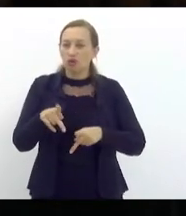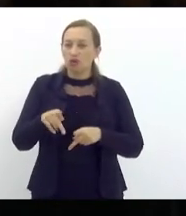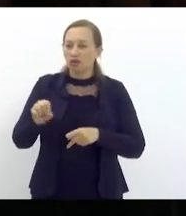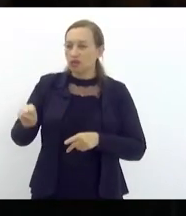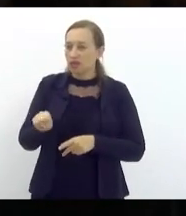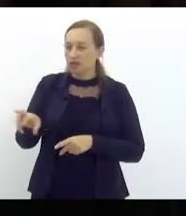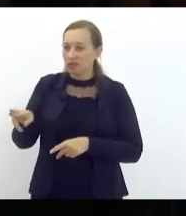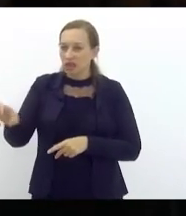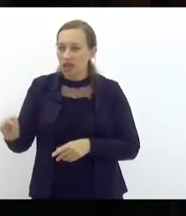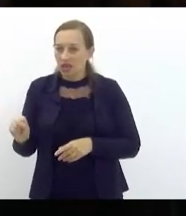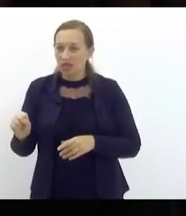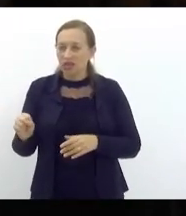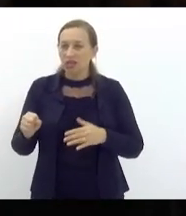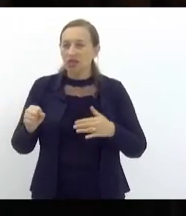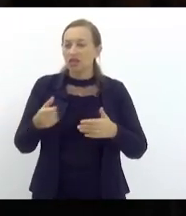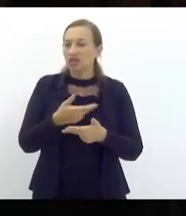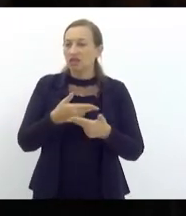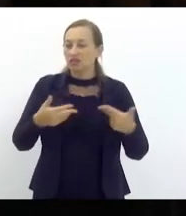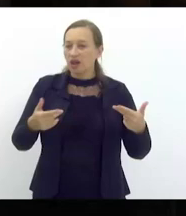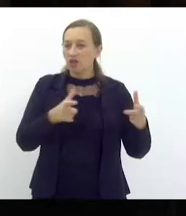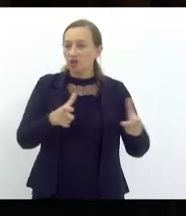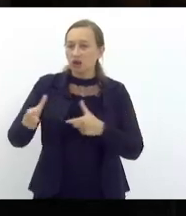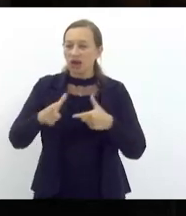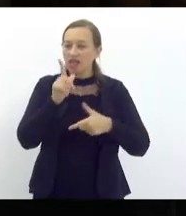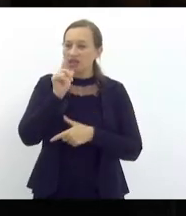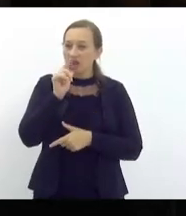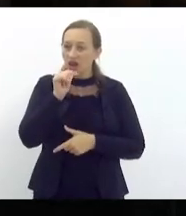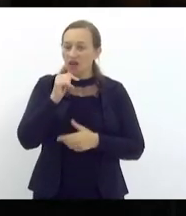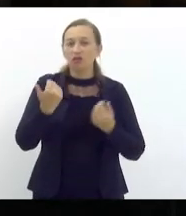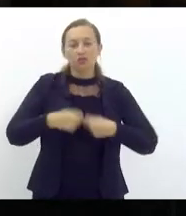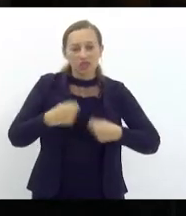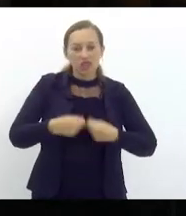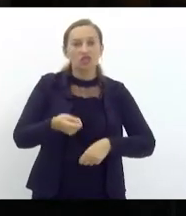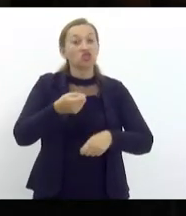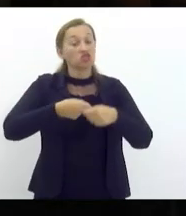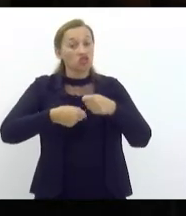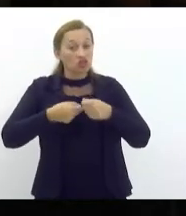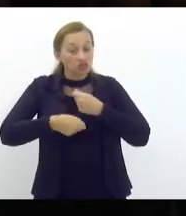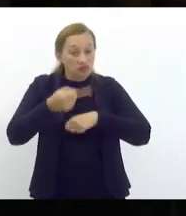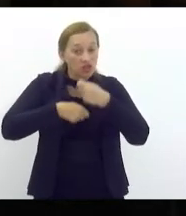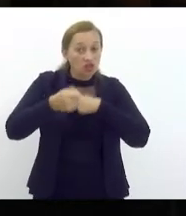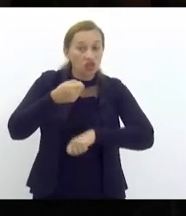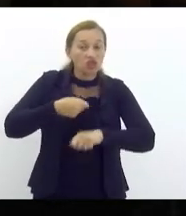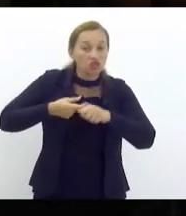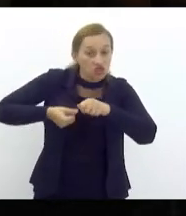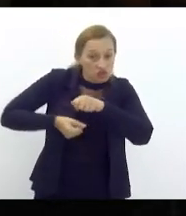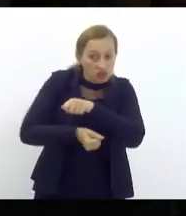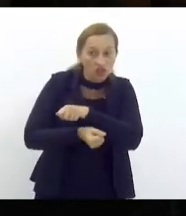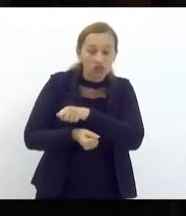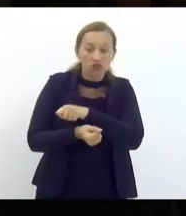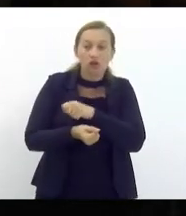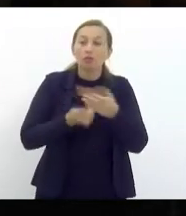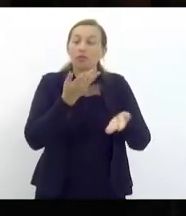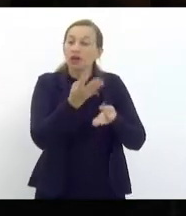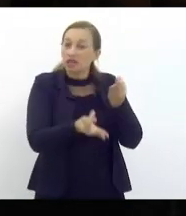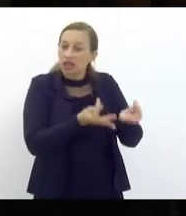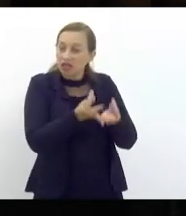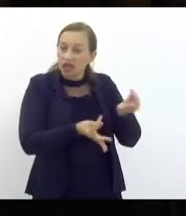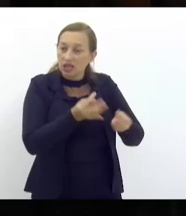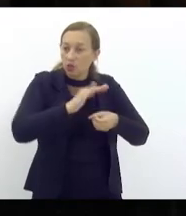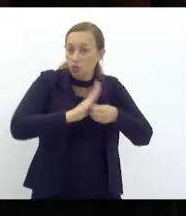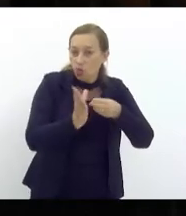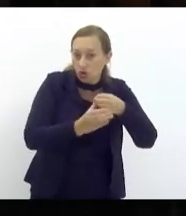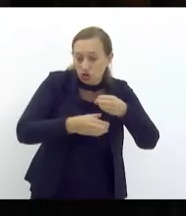Brota água de tudo qualquer lugar e ele ela precisa de investimento para atender mais famílias para tratar o